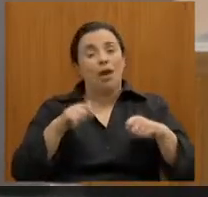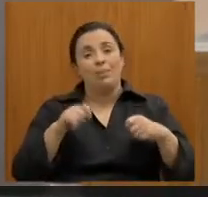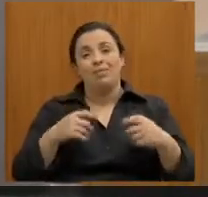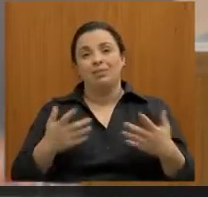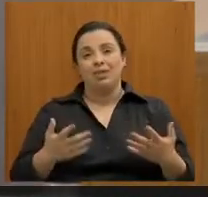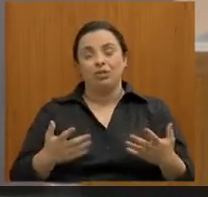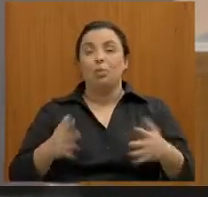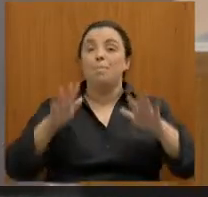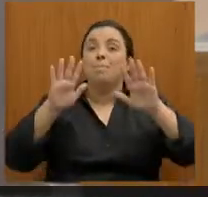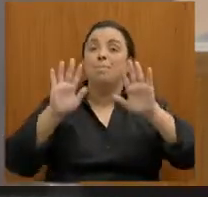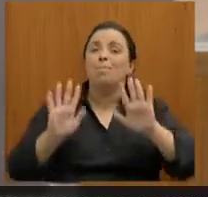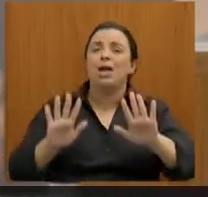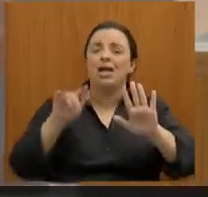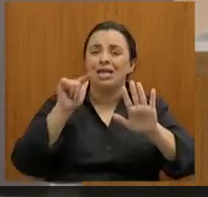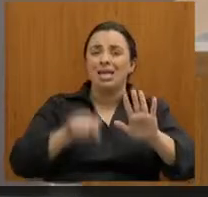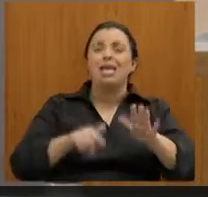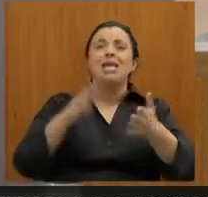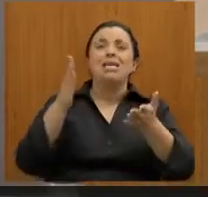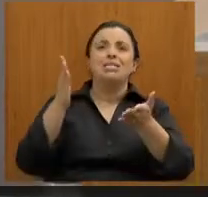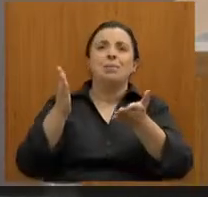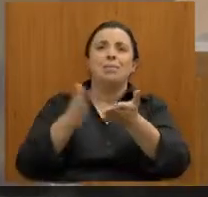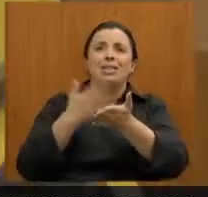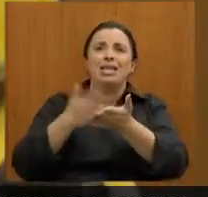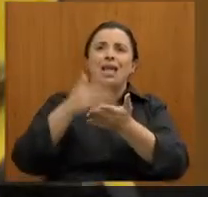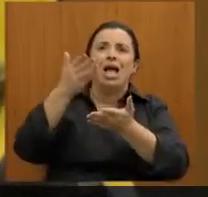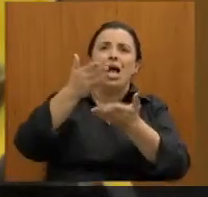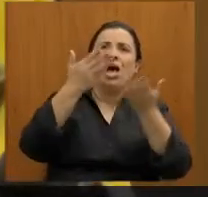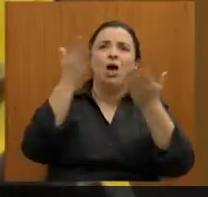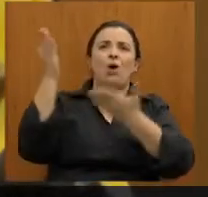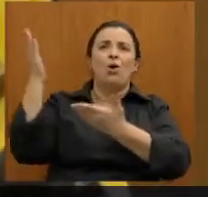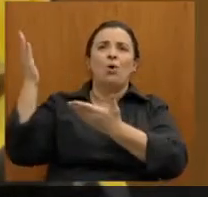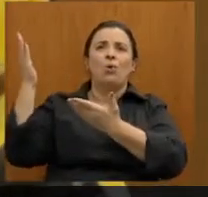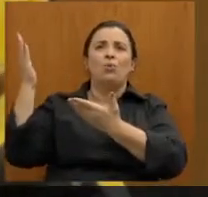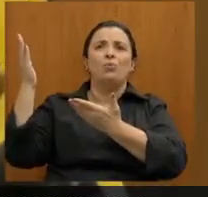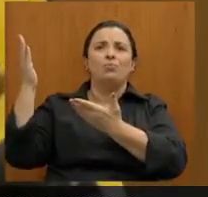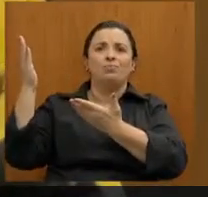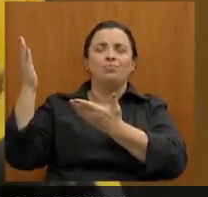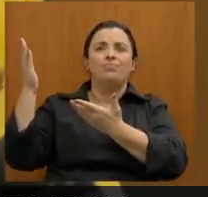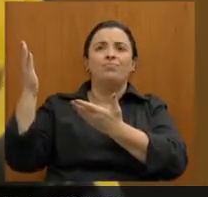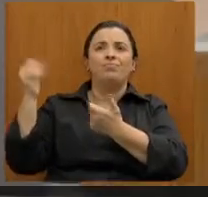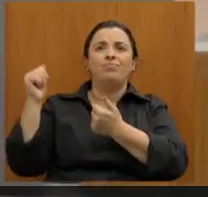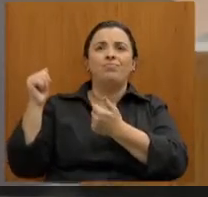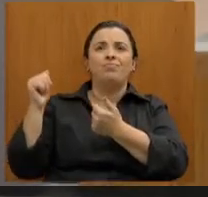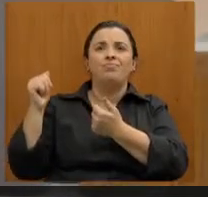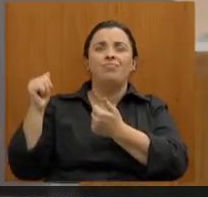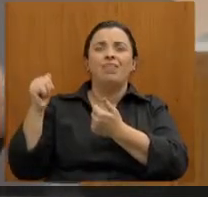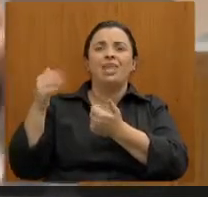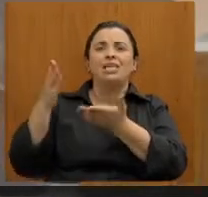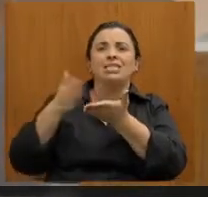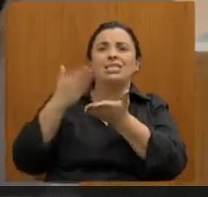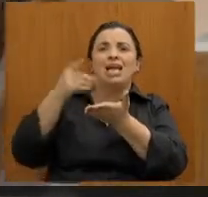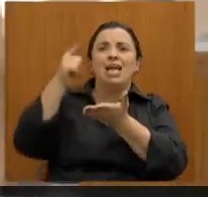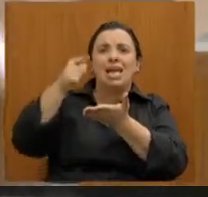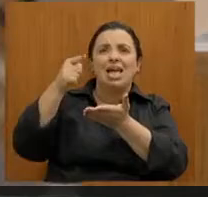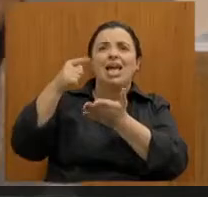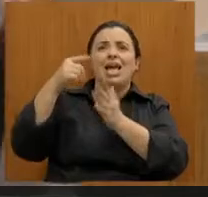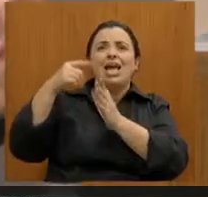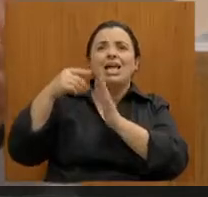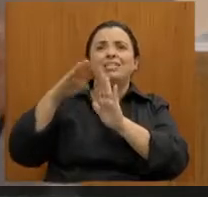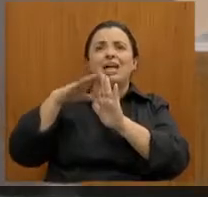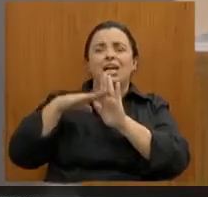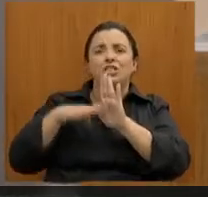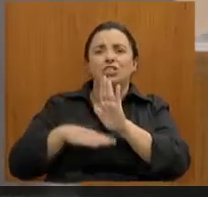esse material esse material esse material é esperança